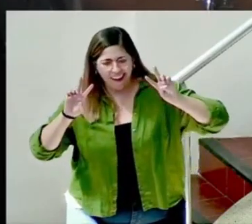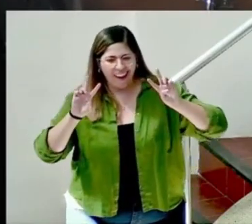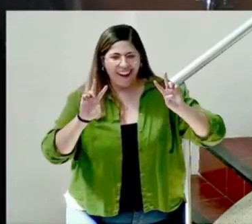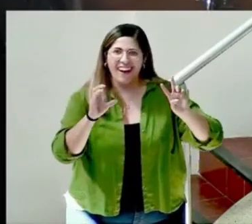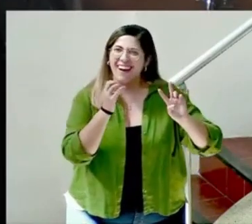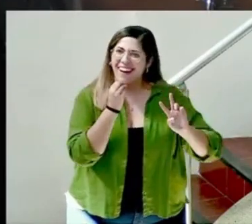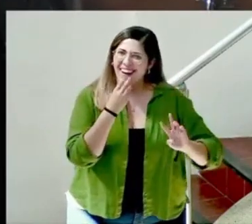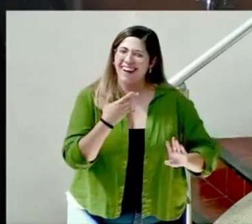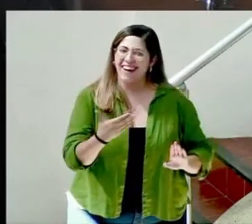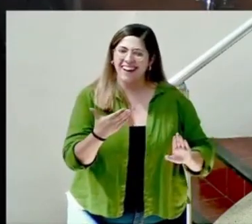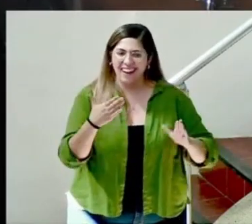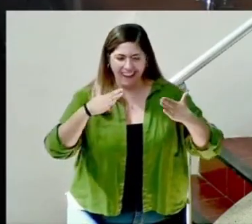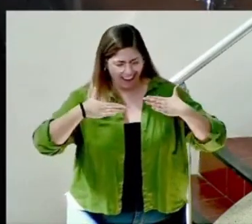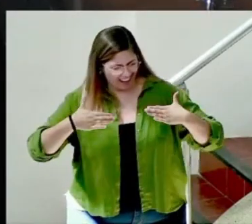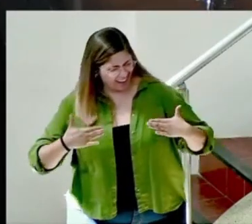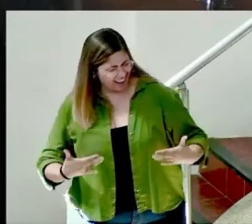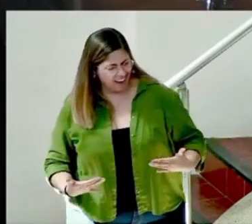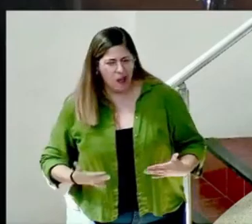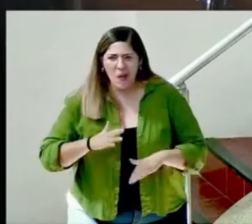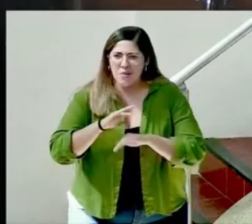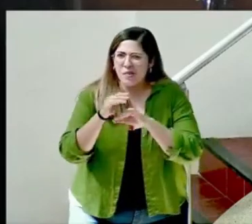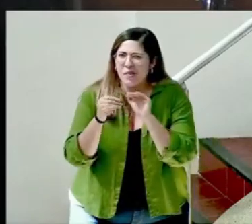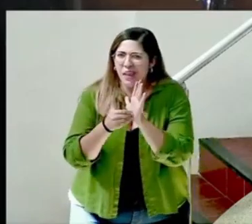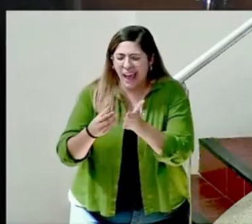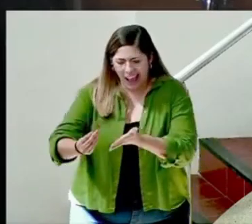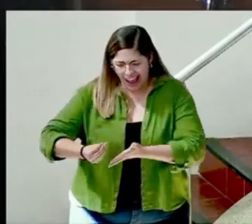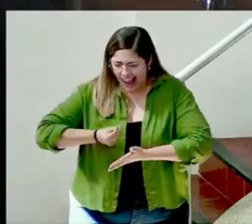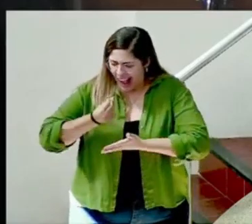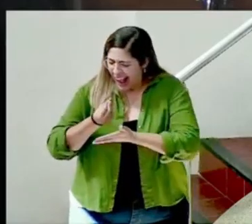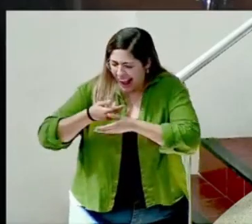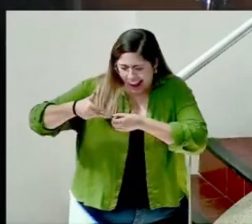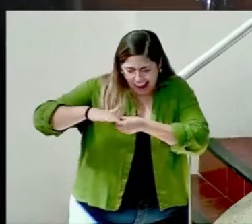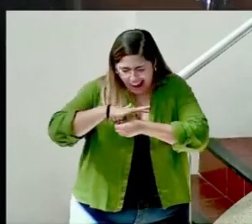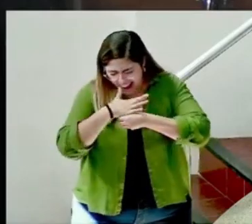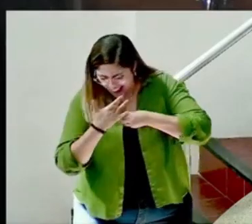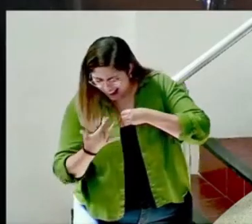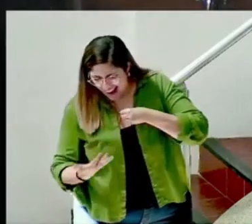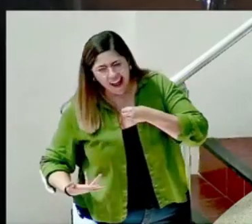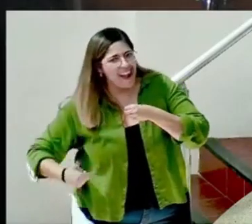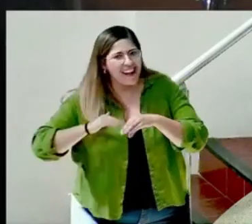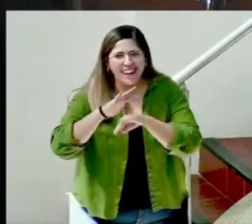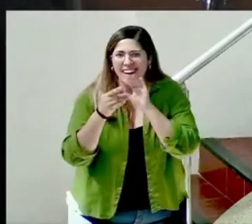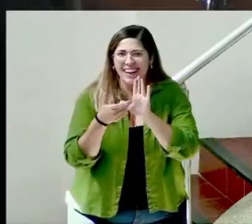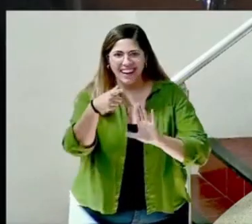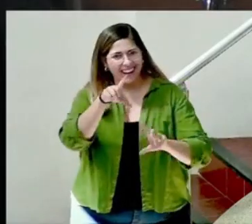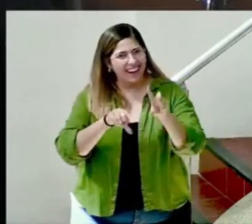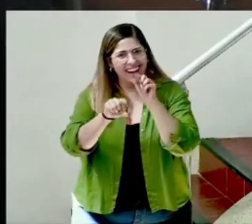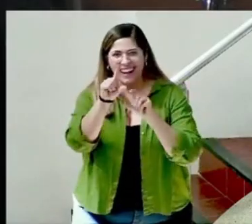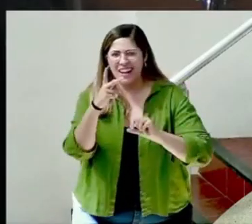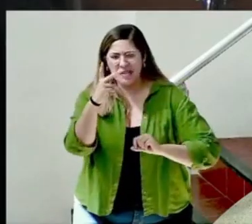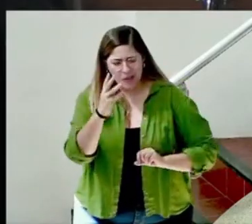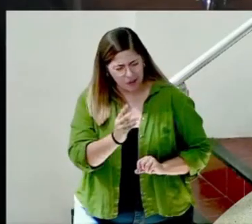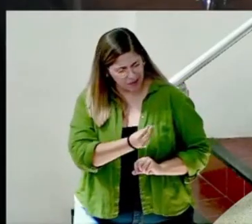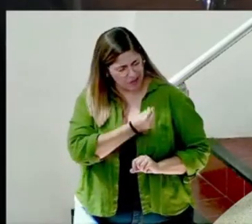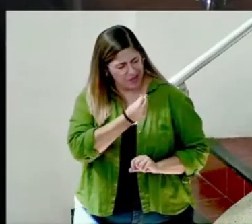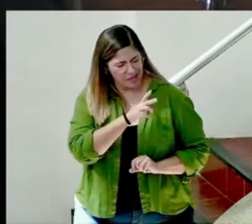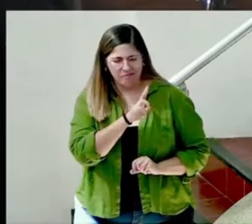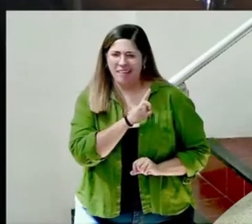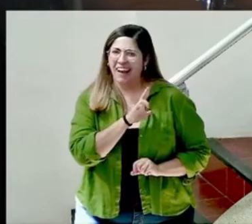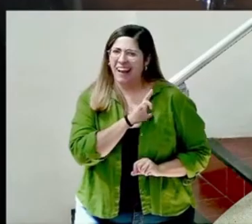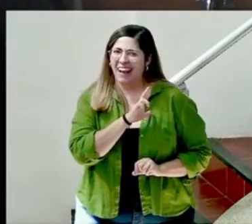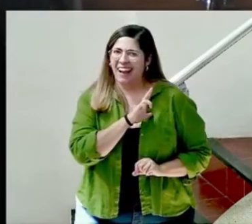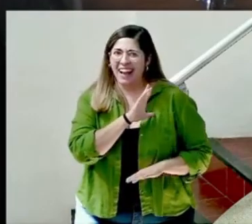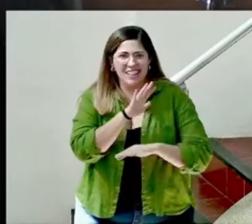inundar o corpo inteiro, vão inundar a vida inteira, e as nossas decisões, as nossas escolhas serão tomadas